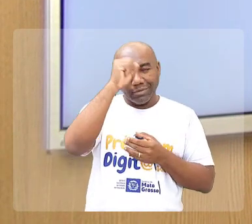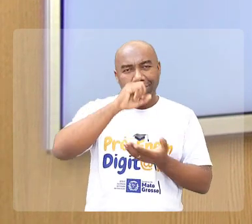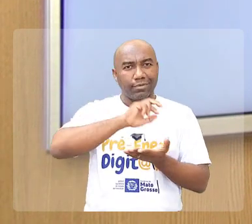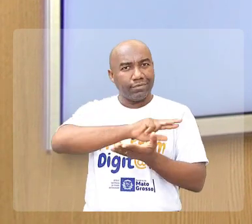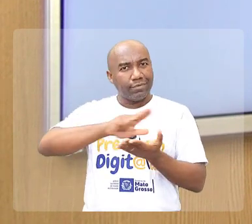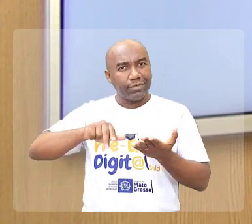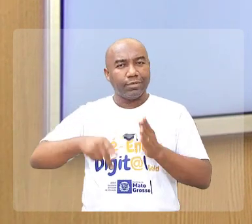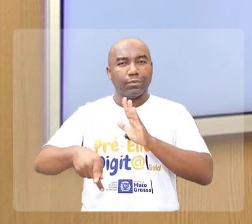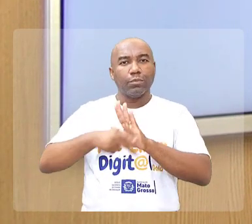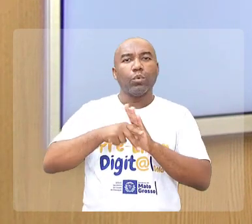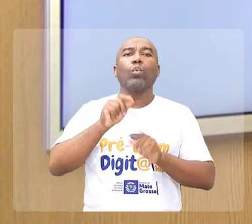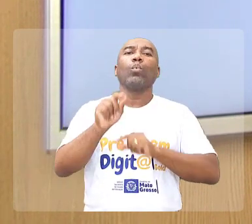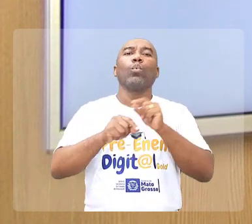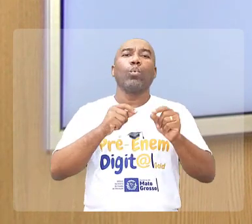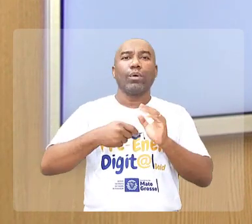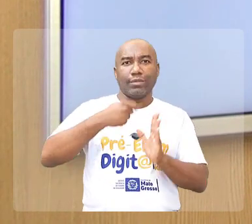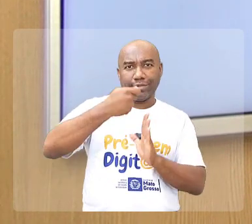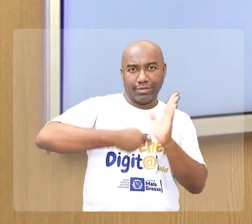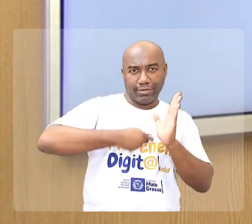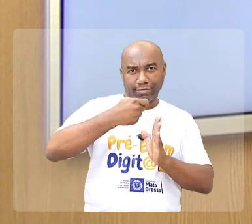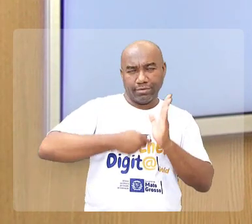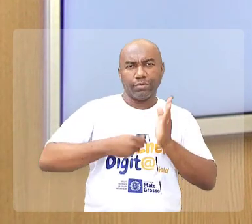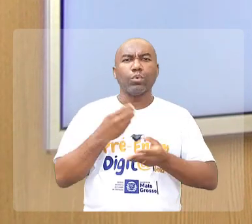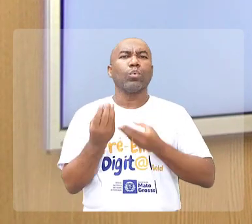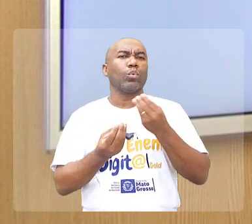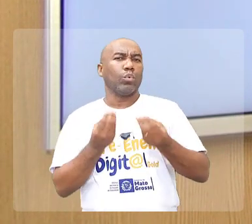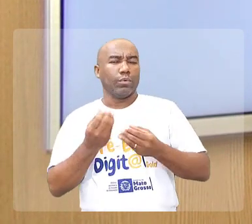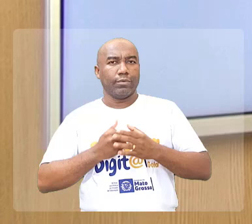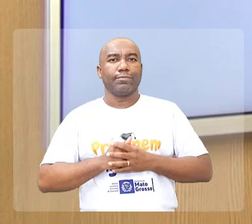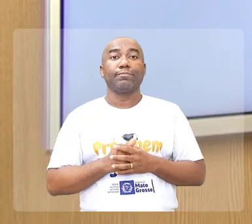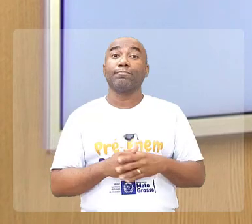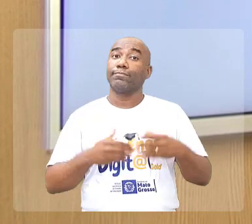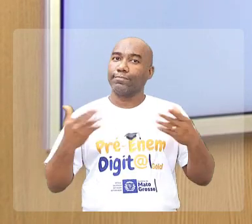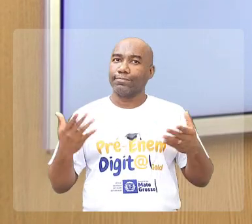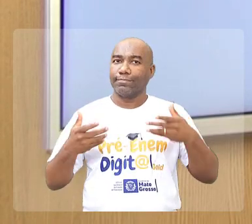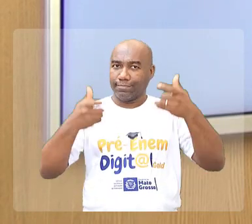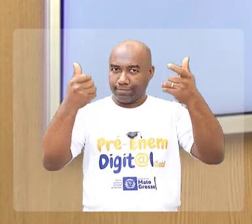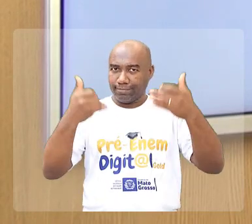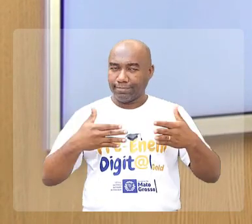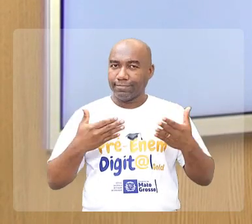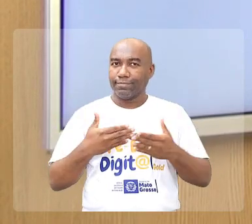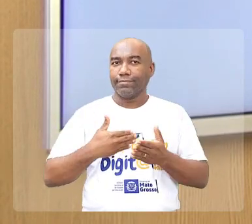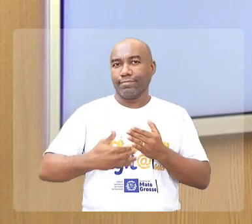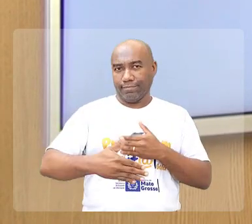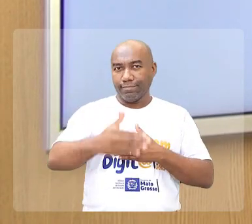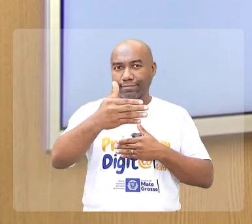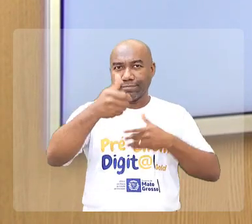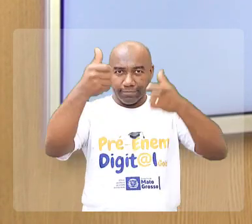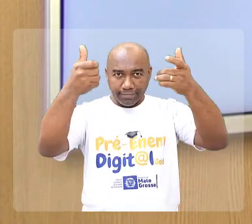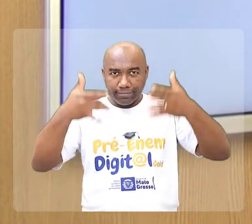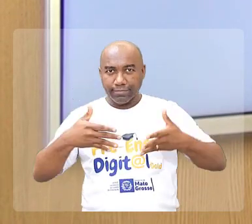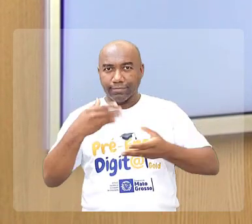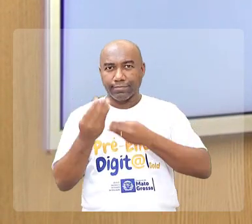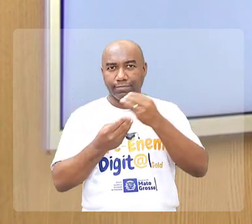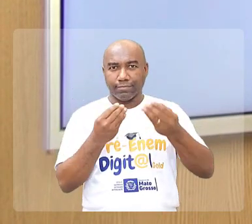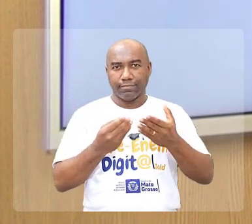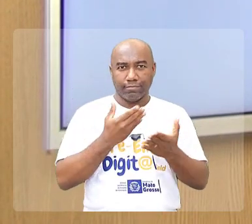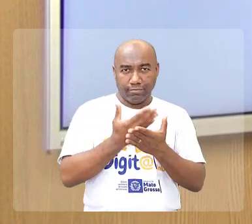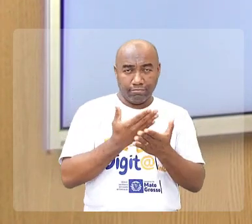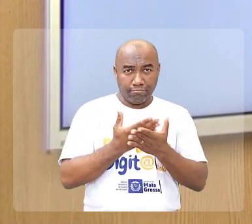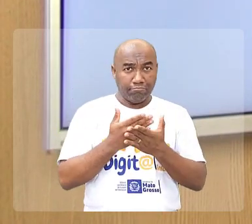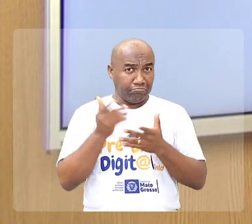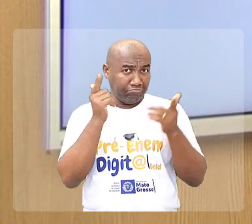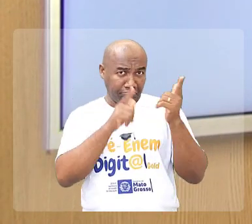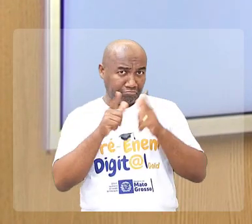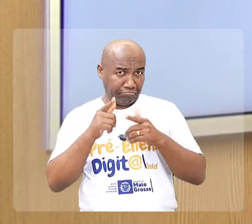parte final do texto, que é a conclusão. Então, vem comigo e vamos tirar todas as